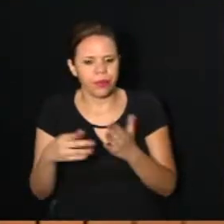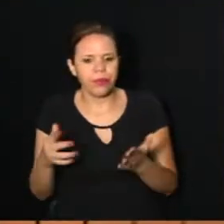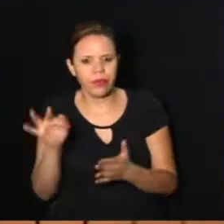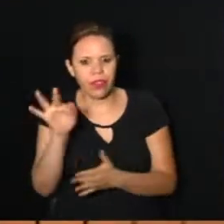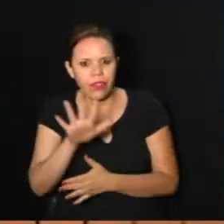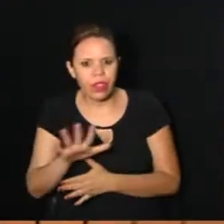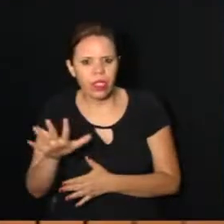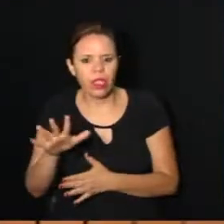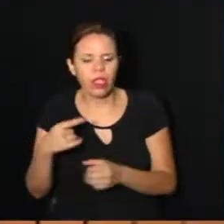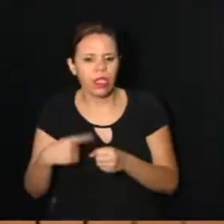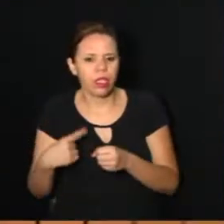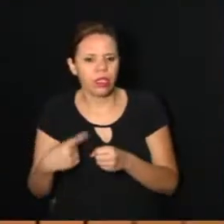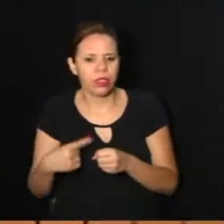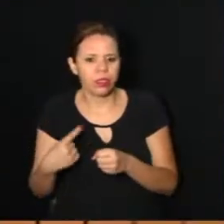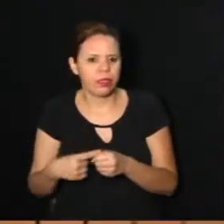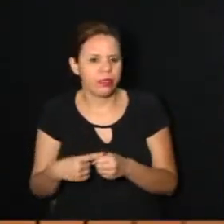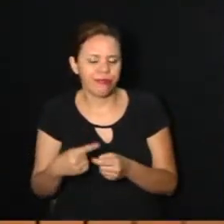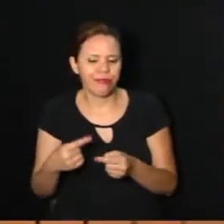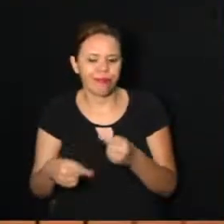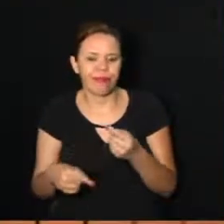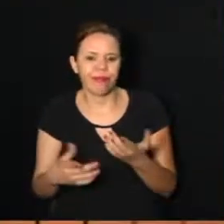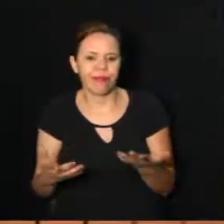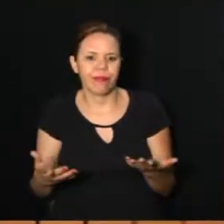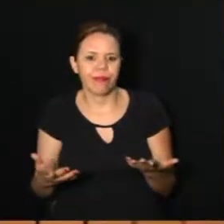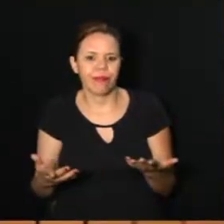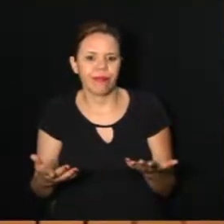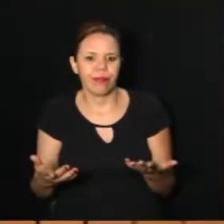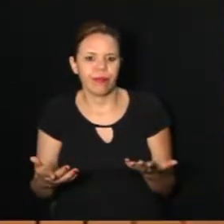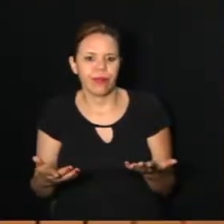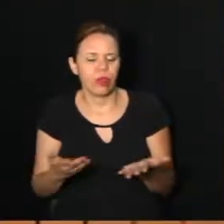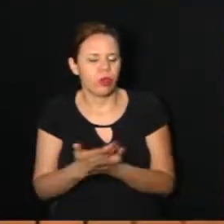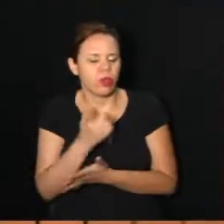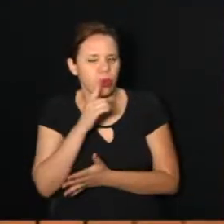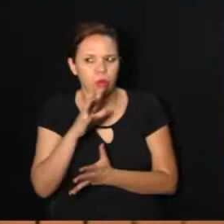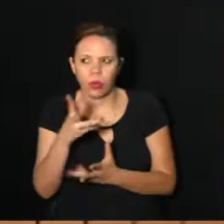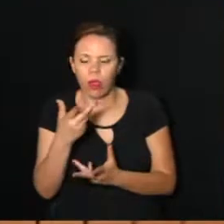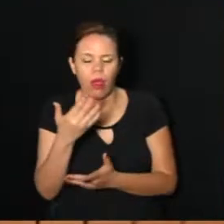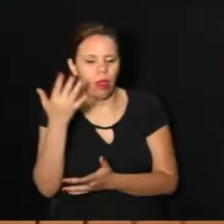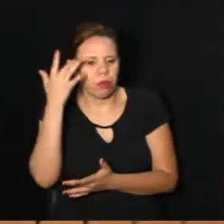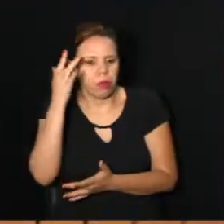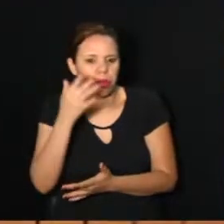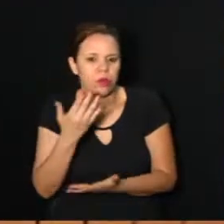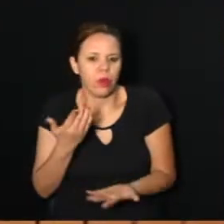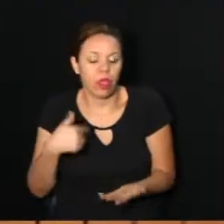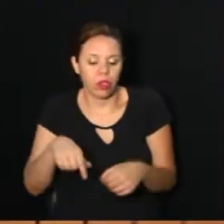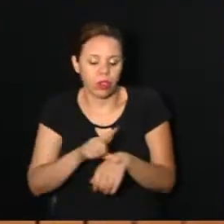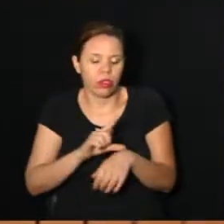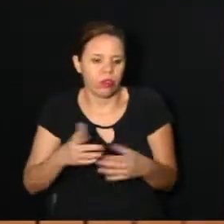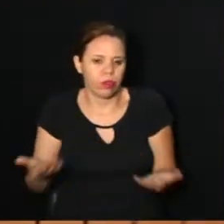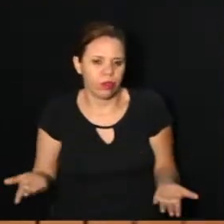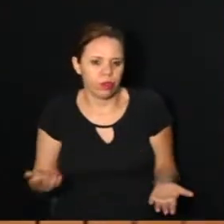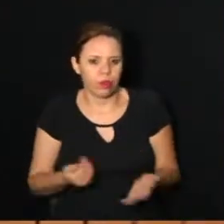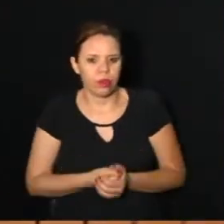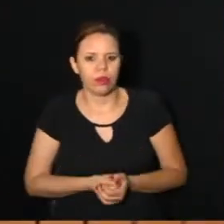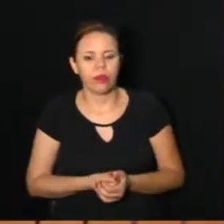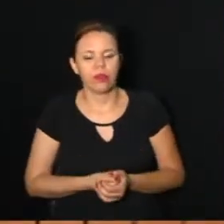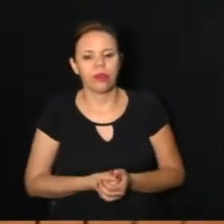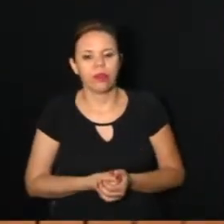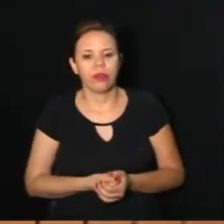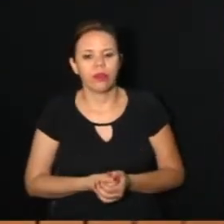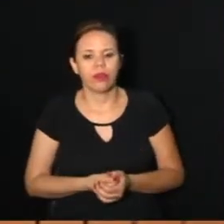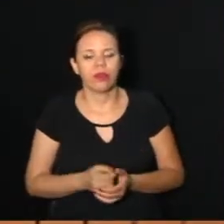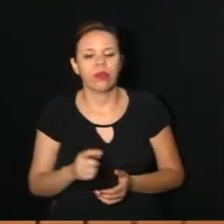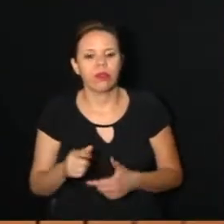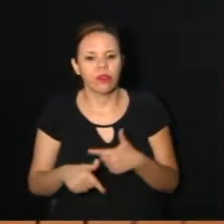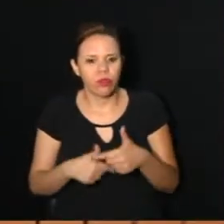a municipal, está no caminho certo. Acertaram tudo? Não sabemos ainda. E a nossa legislação, então, indo por esse caminho,